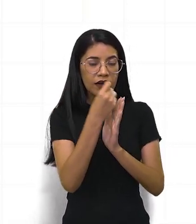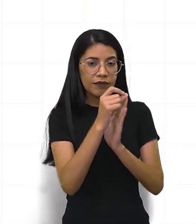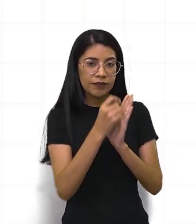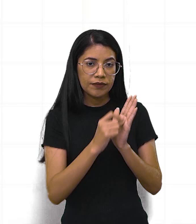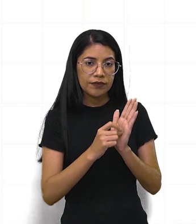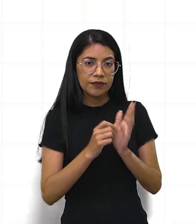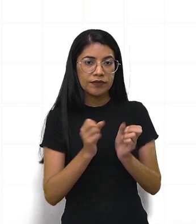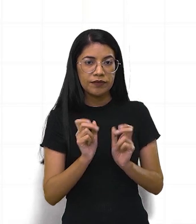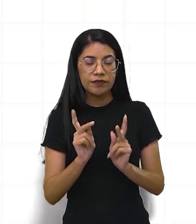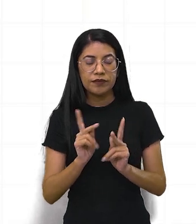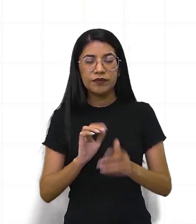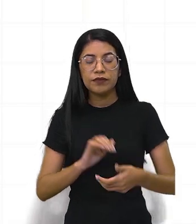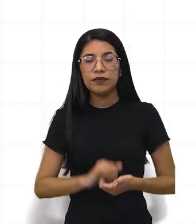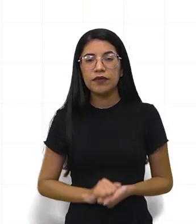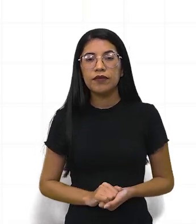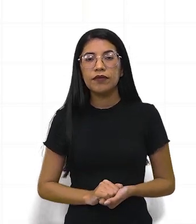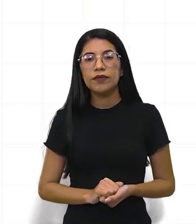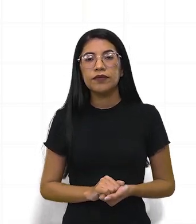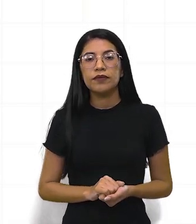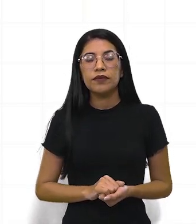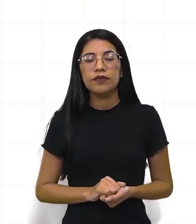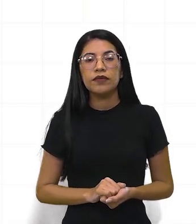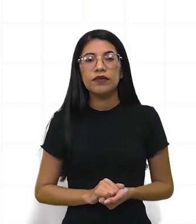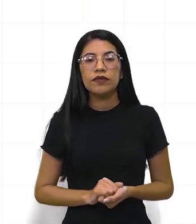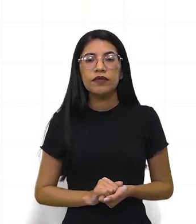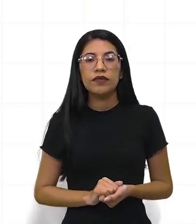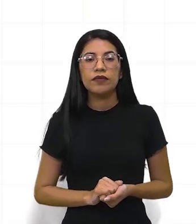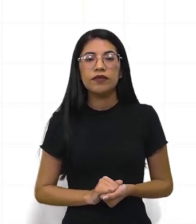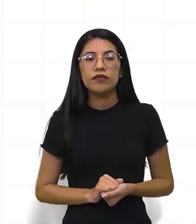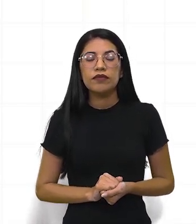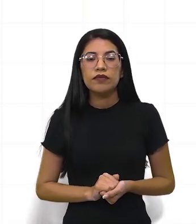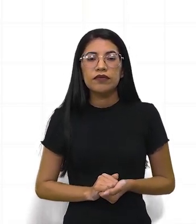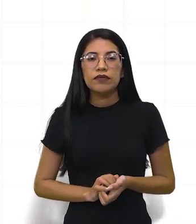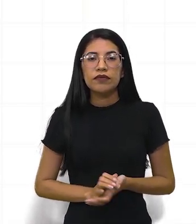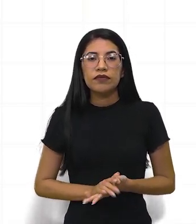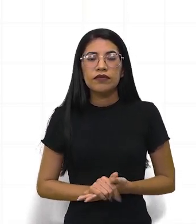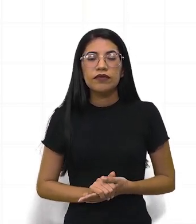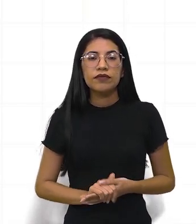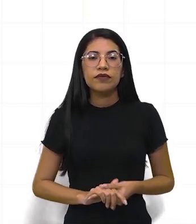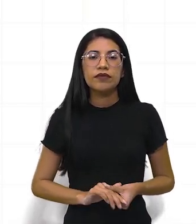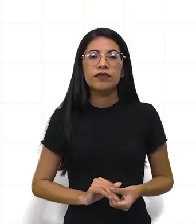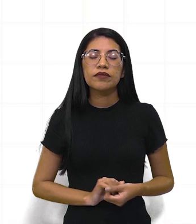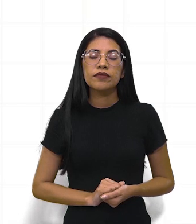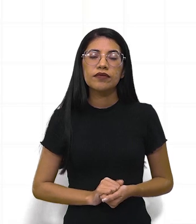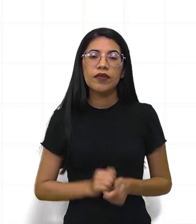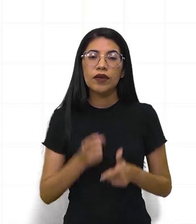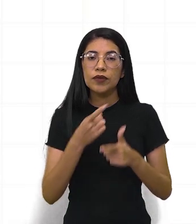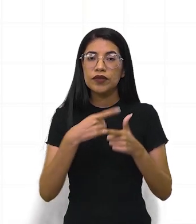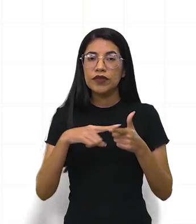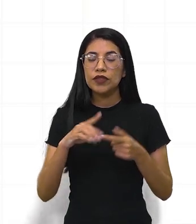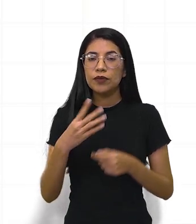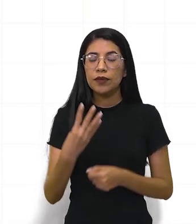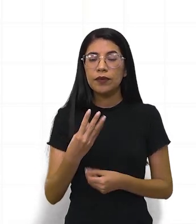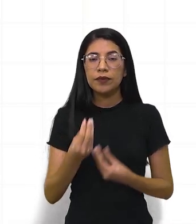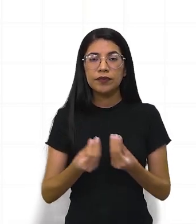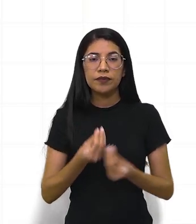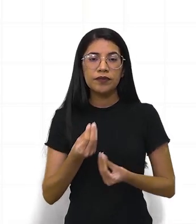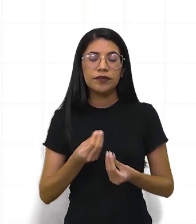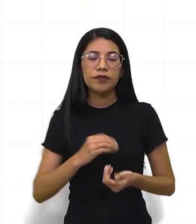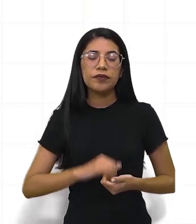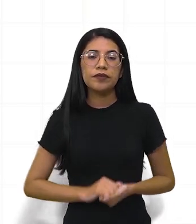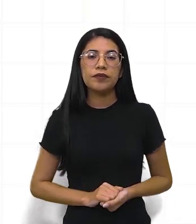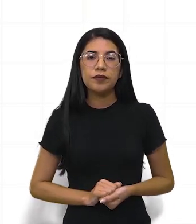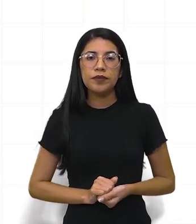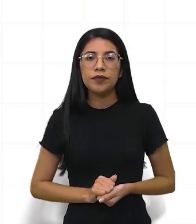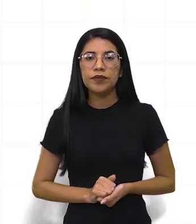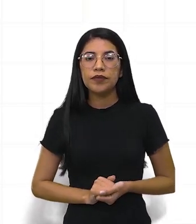tá certo? Então, olha lá, a divisibilidade por 4. Quando é que um